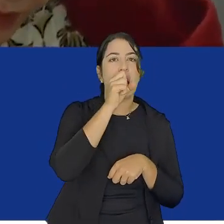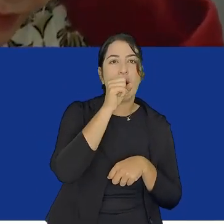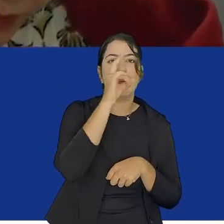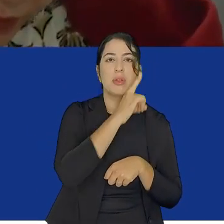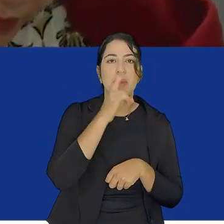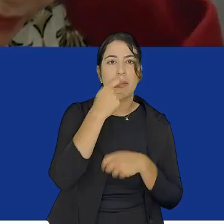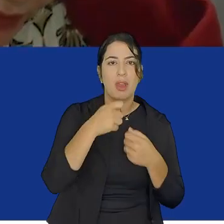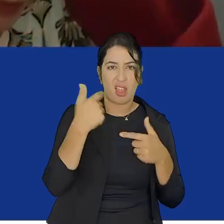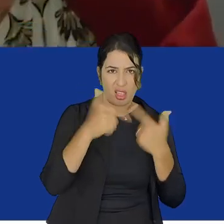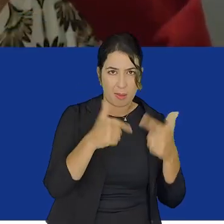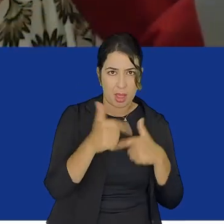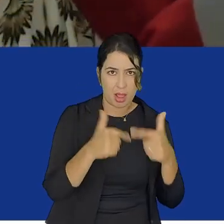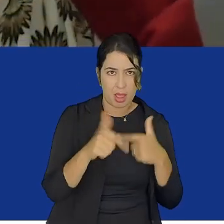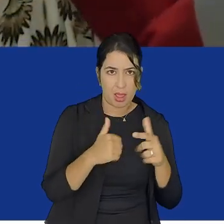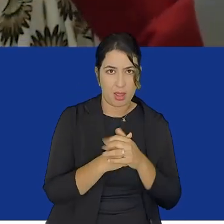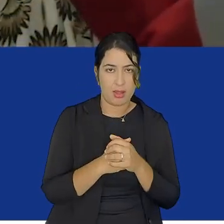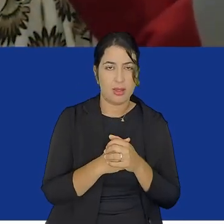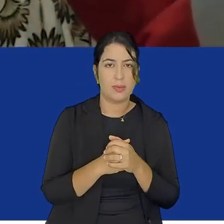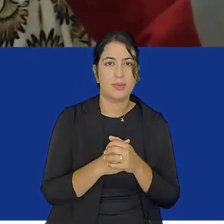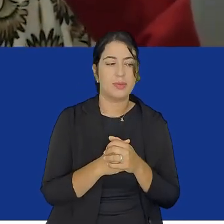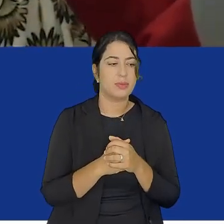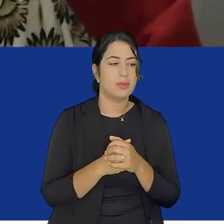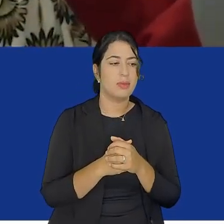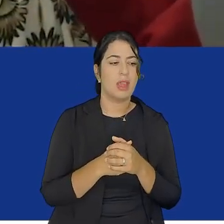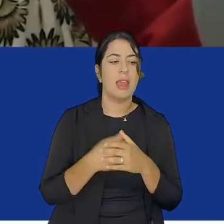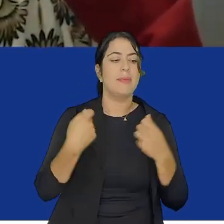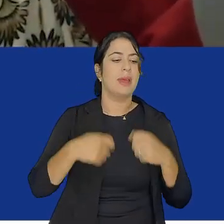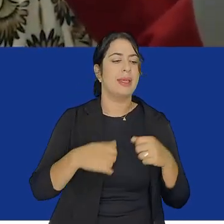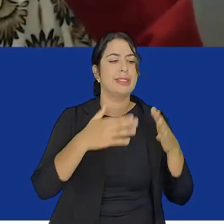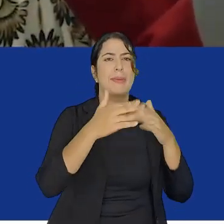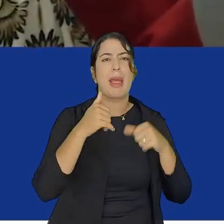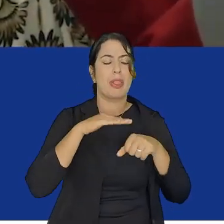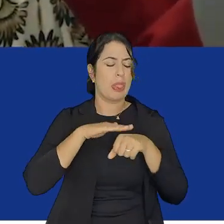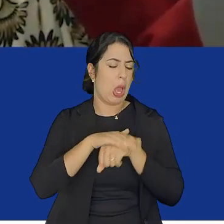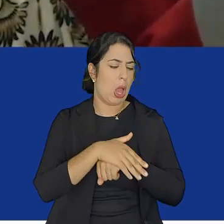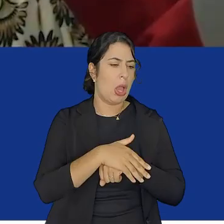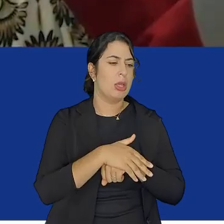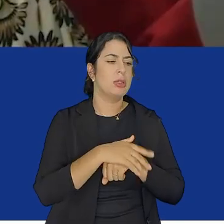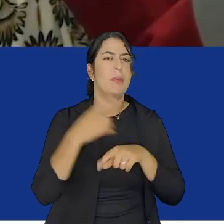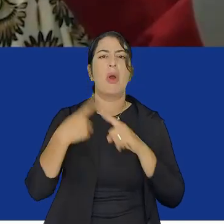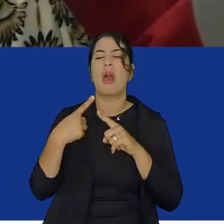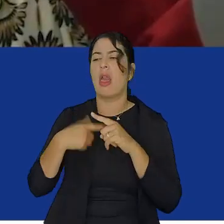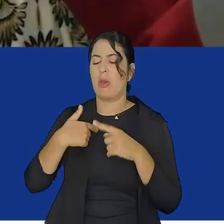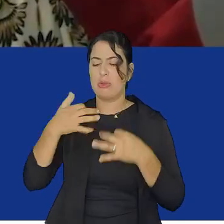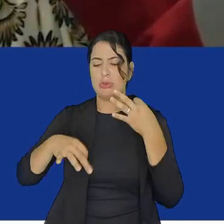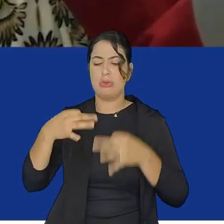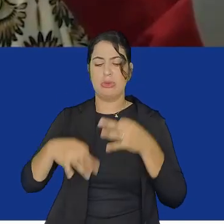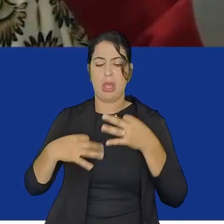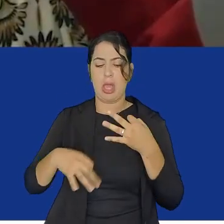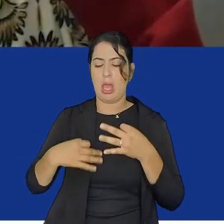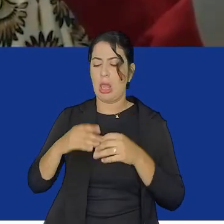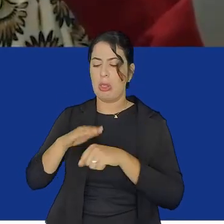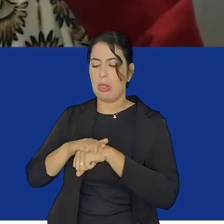trabalhar nas férias, final de semana, tem que chamar a pessoa à noite, porque eu sou juiz e eu